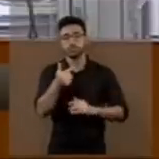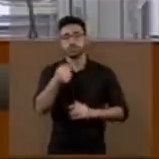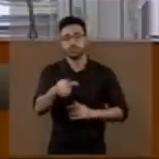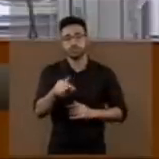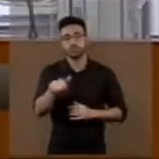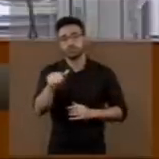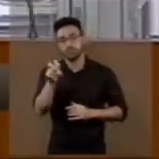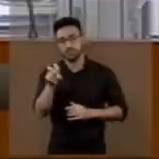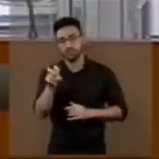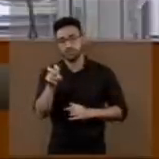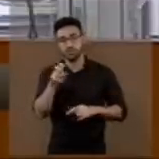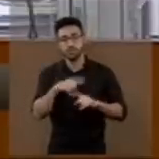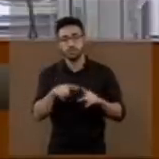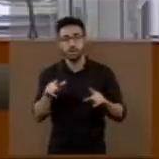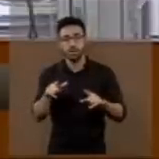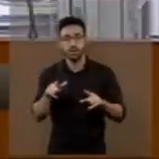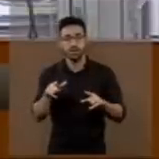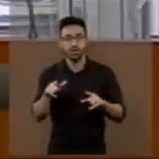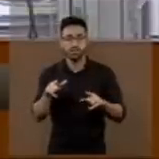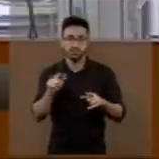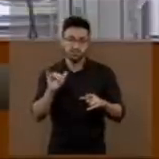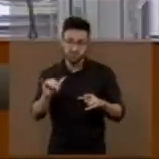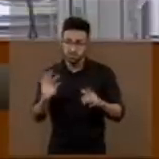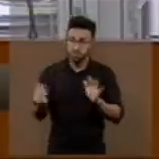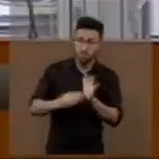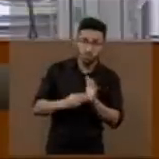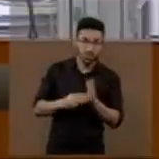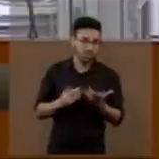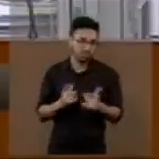2.715. Mas não tenho nenhuma dificuldade também em acrescentar, se for